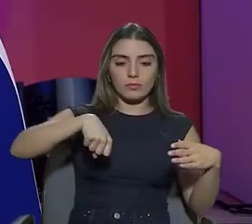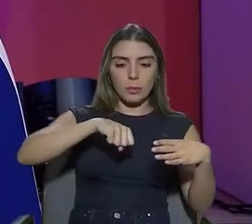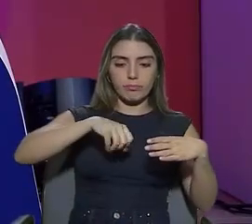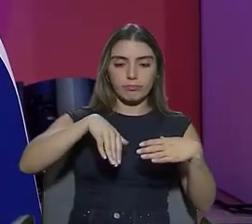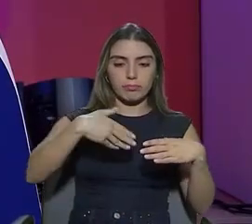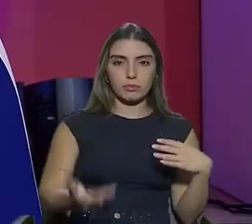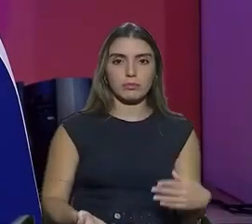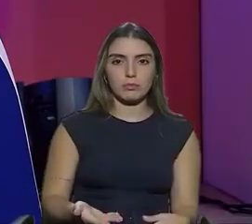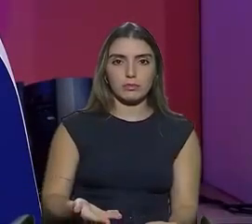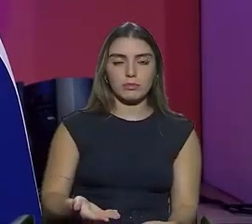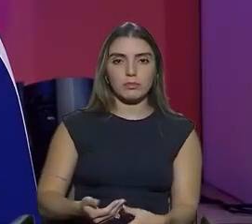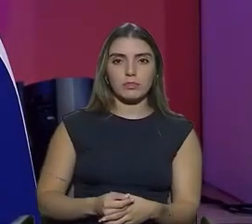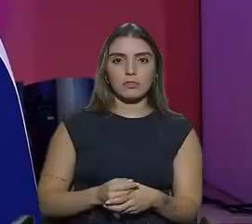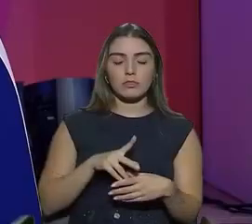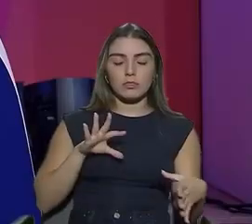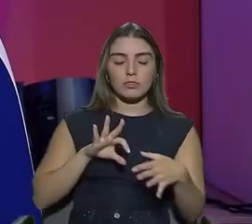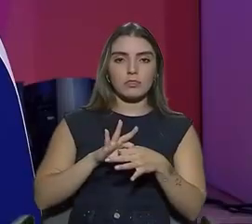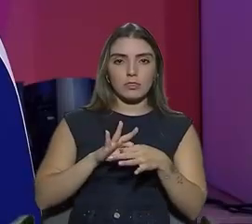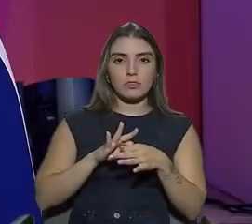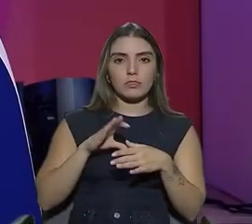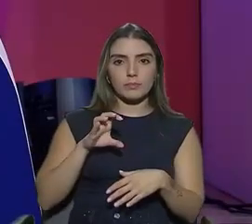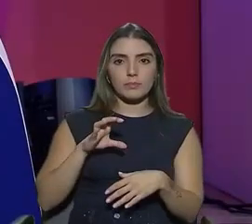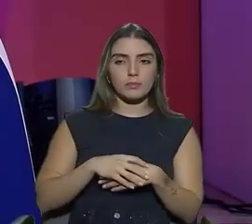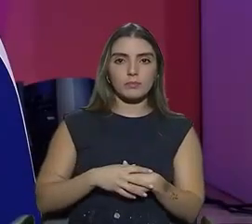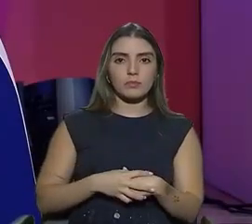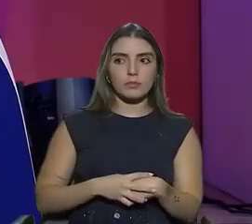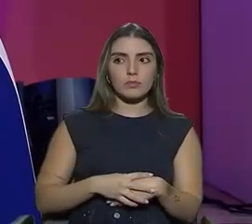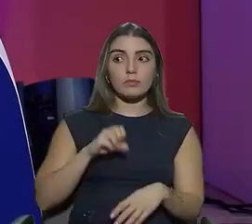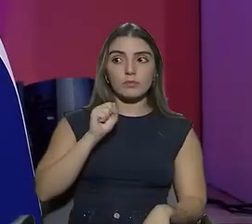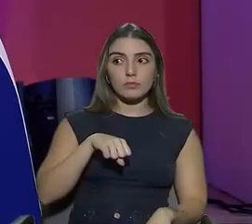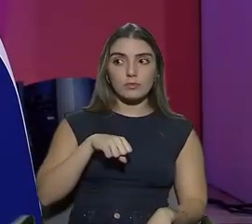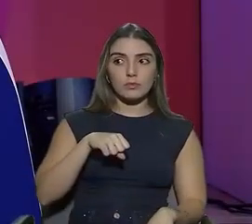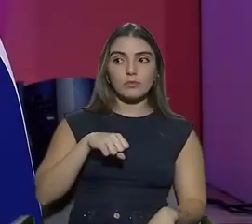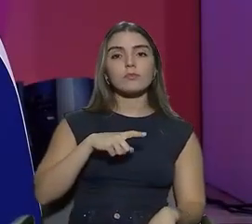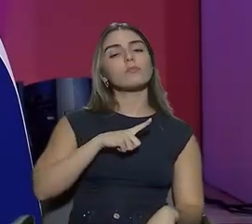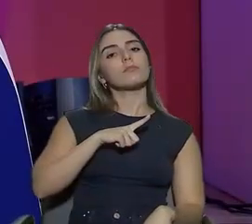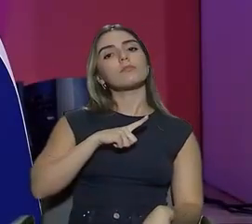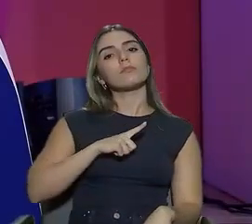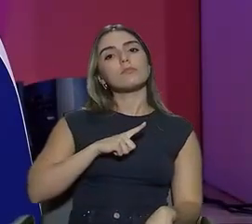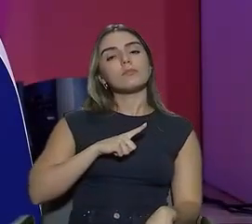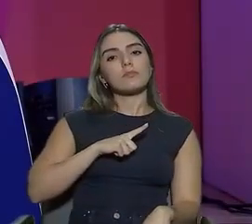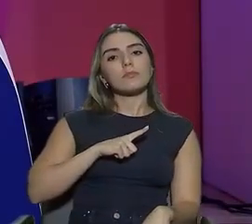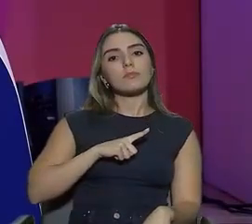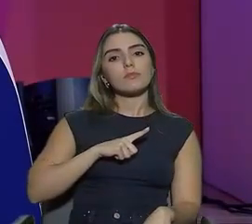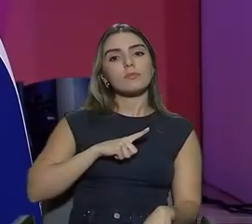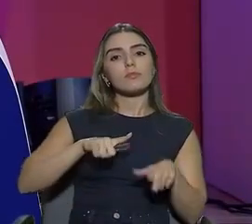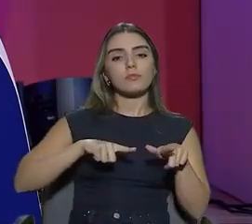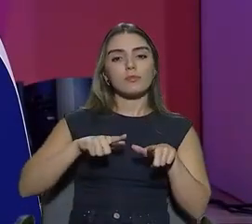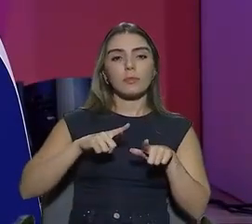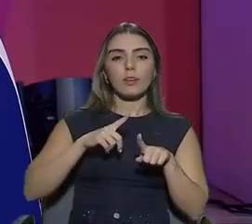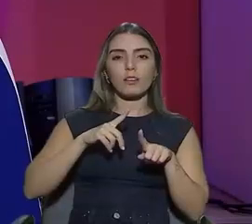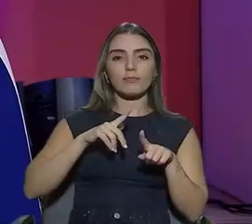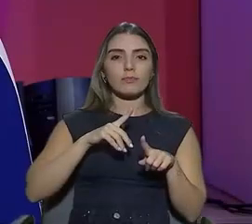nessa mesma toada. Sim, eu tive esse trabalho artesanal, ele se